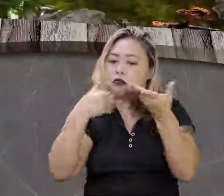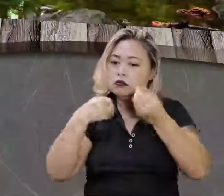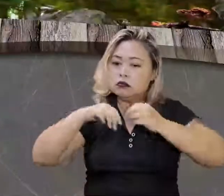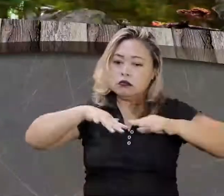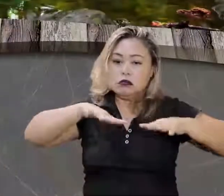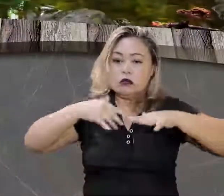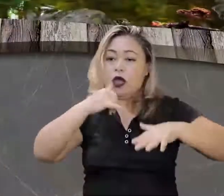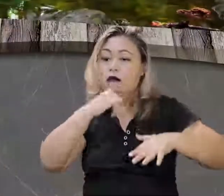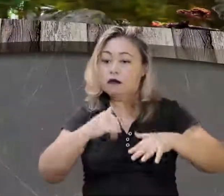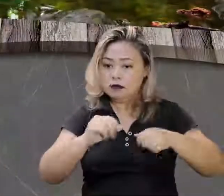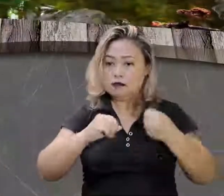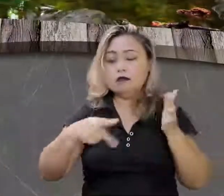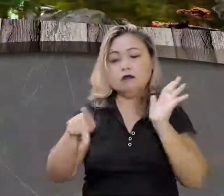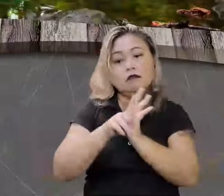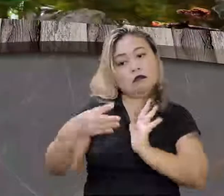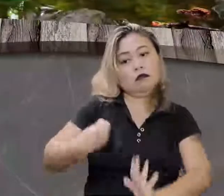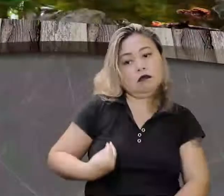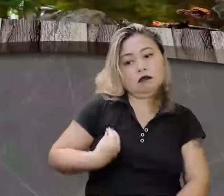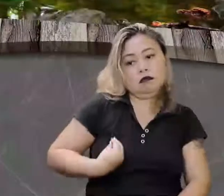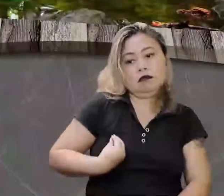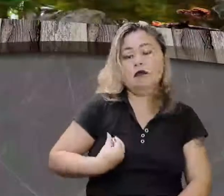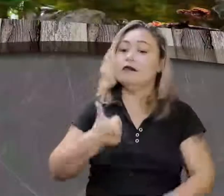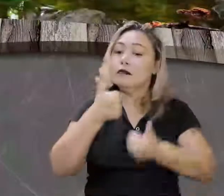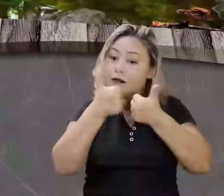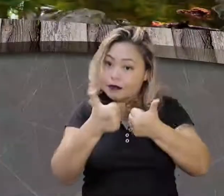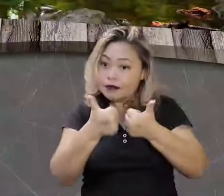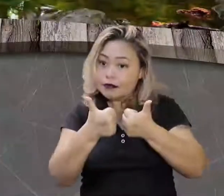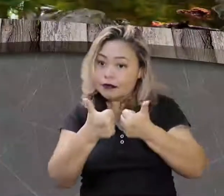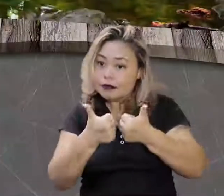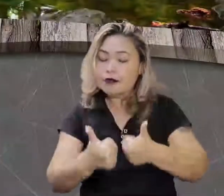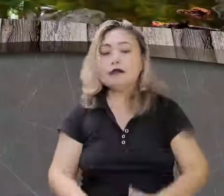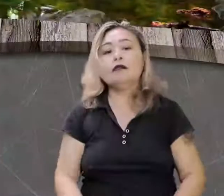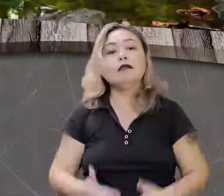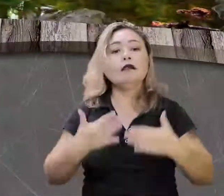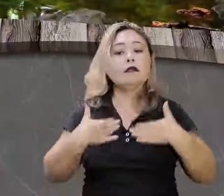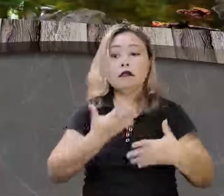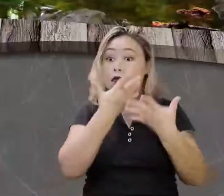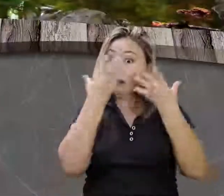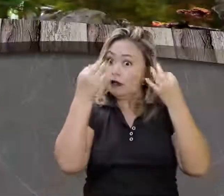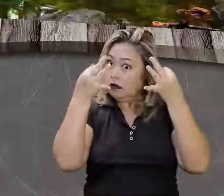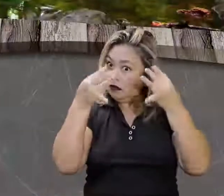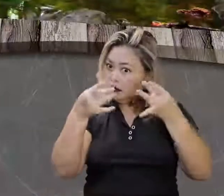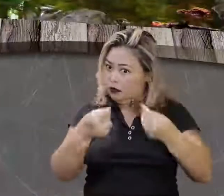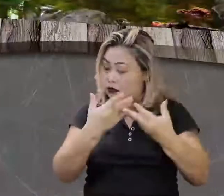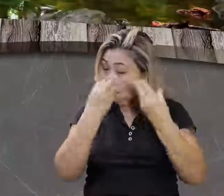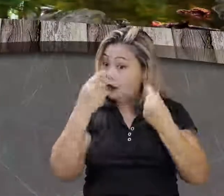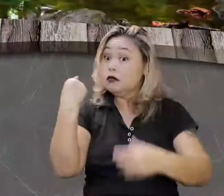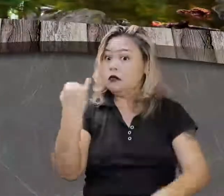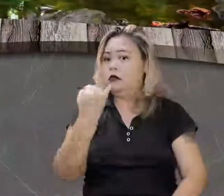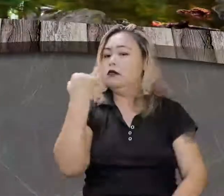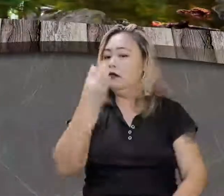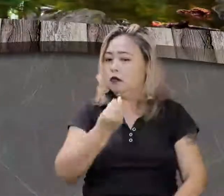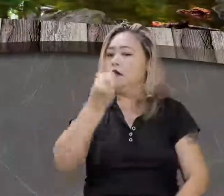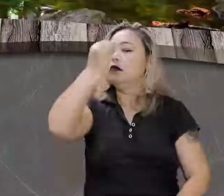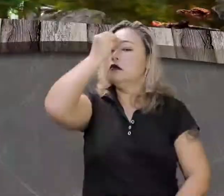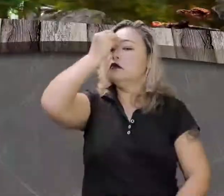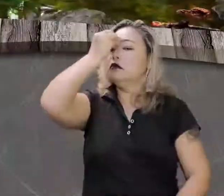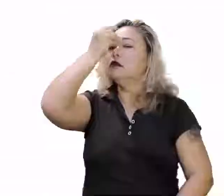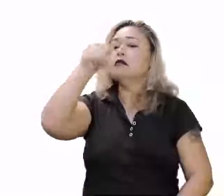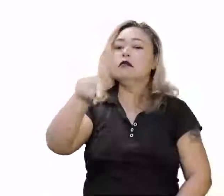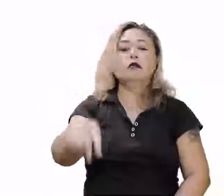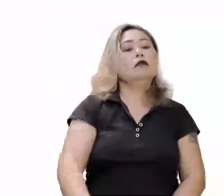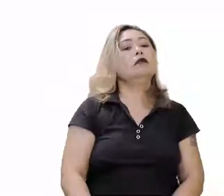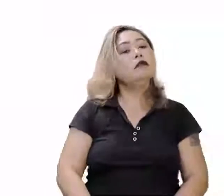atividades vitais. Tá bom? Tudo bem? Tranquilo, não vai esquecer desse detalhe, tá? Importantíssimo. Olha